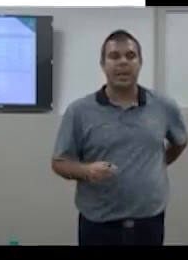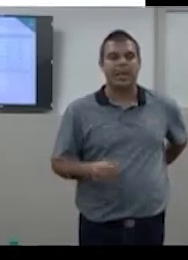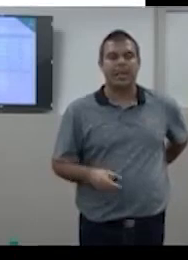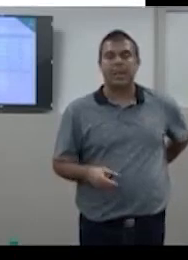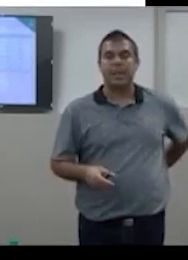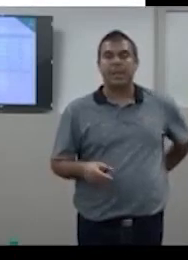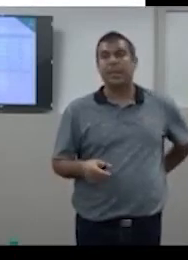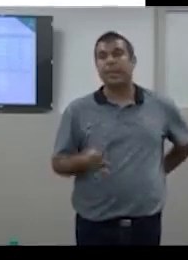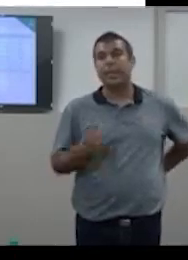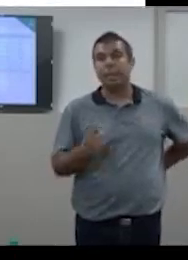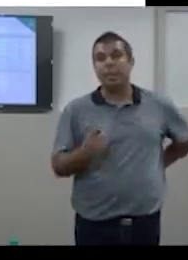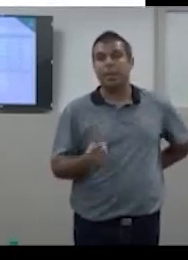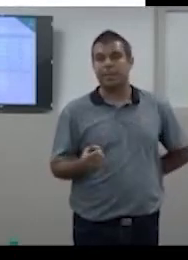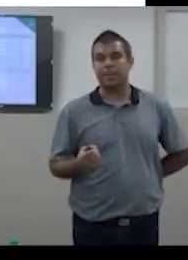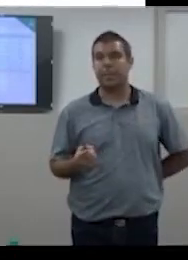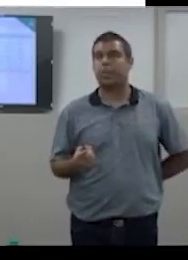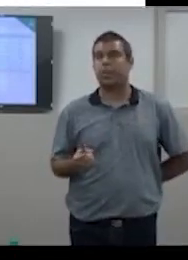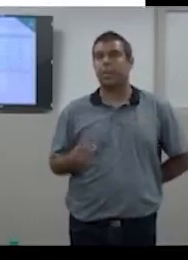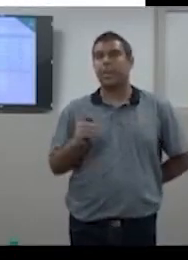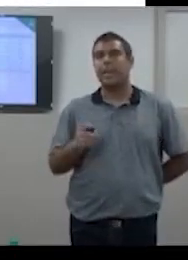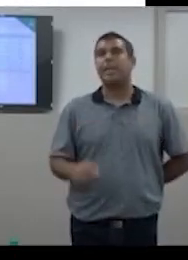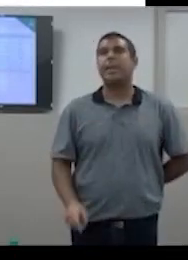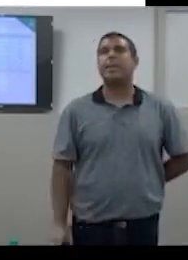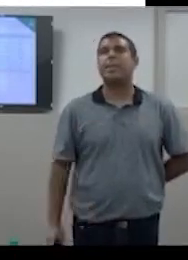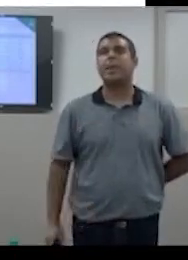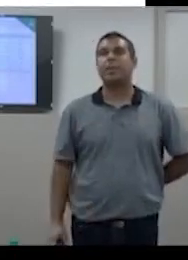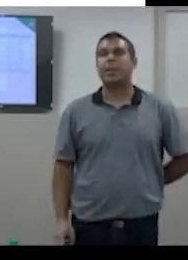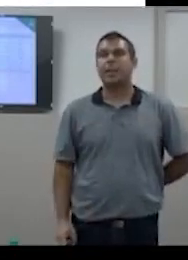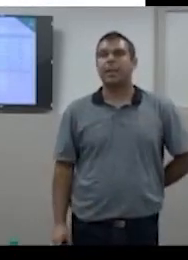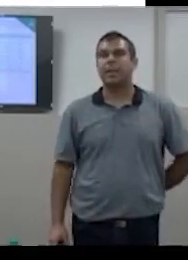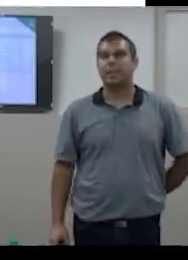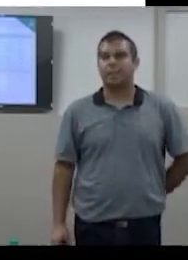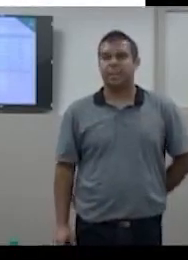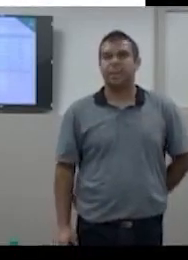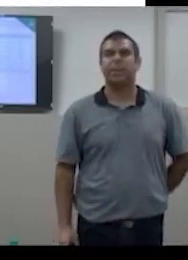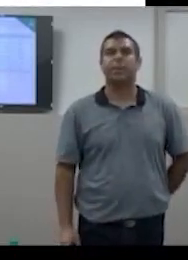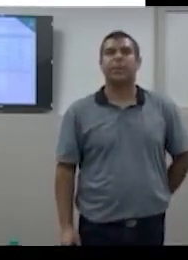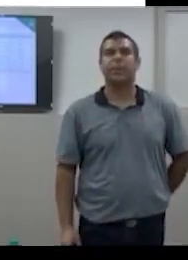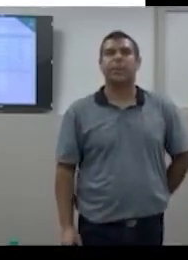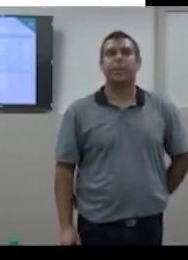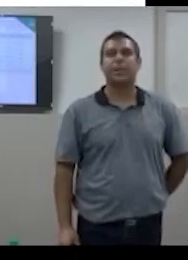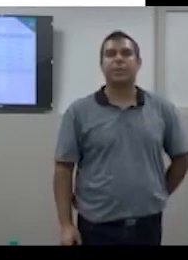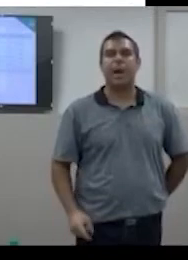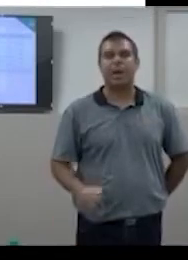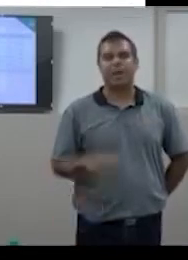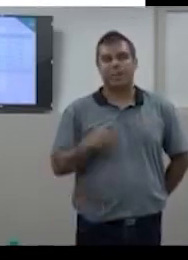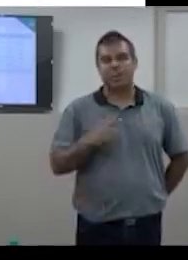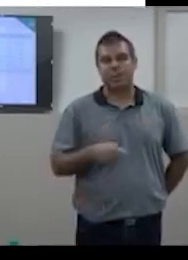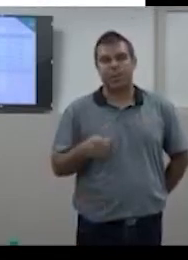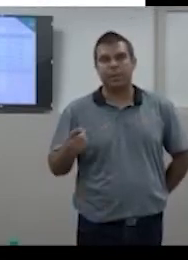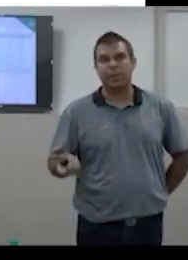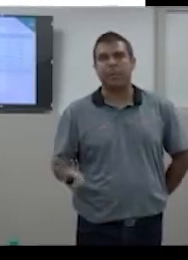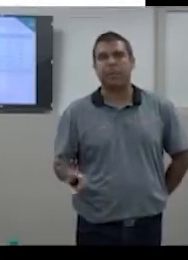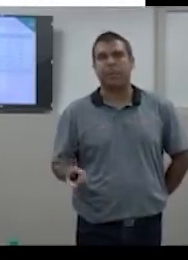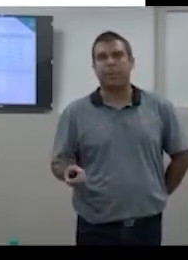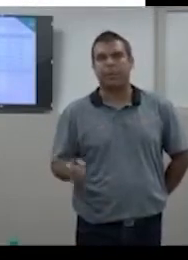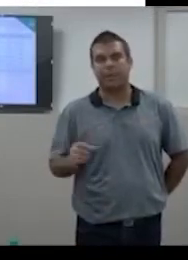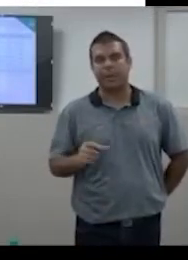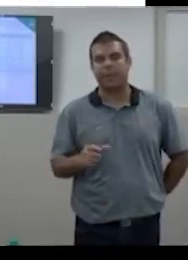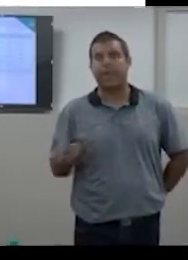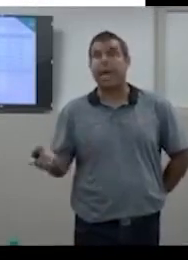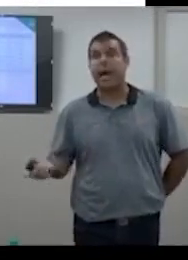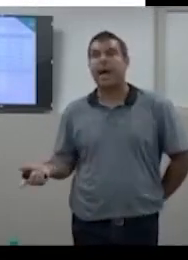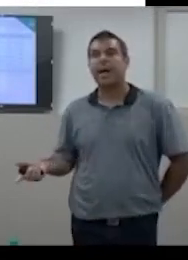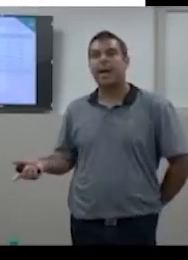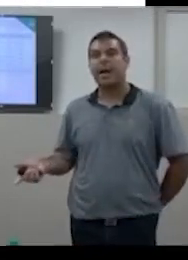conseguir derreter 1 grama de gelo. E ali, o calor latente de ebulição é quando você vai estar trabalhando com a água do estado líquido para o estado